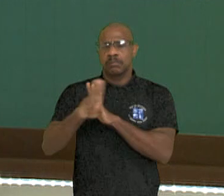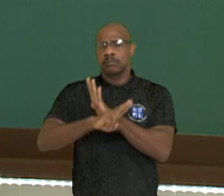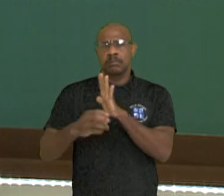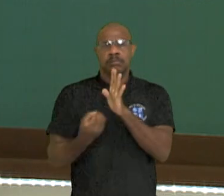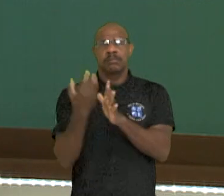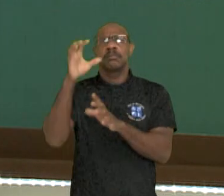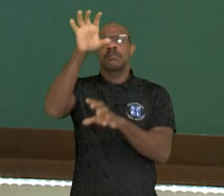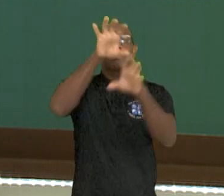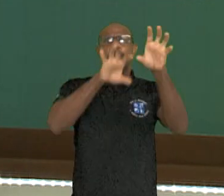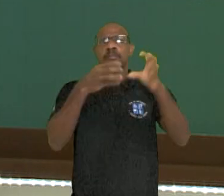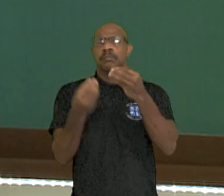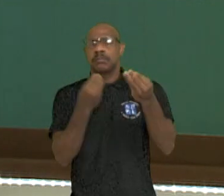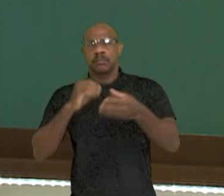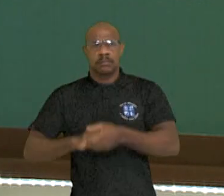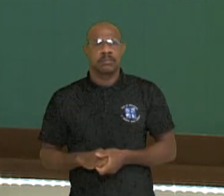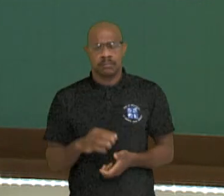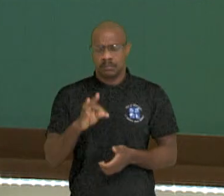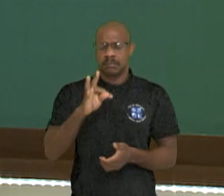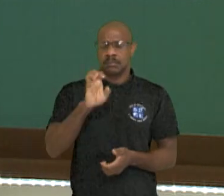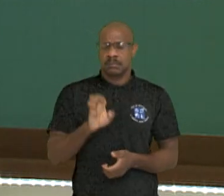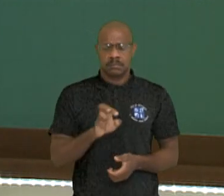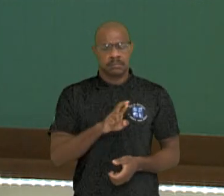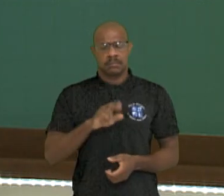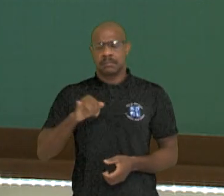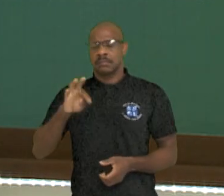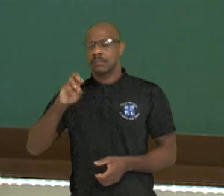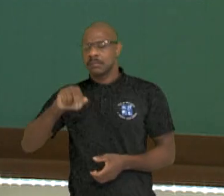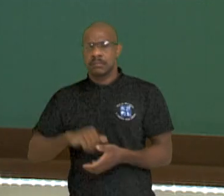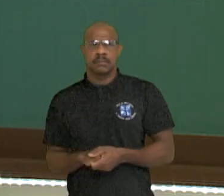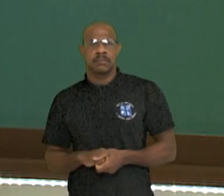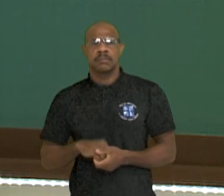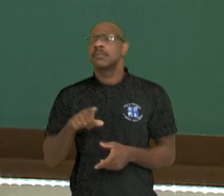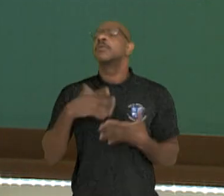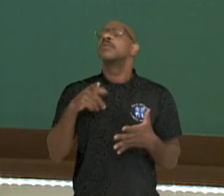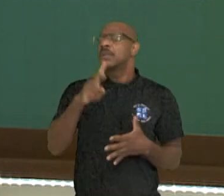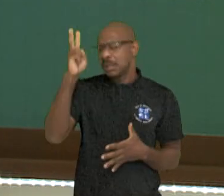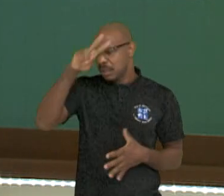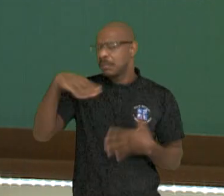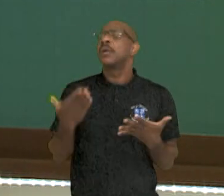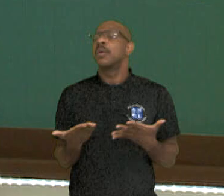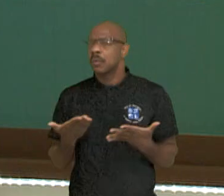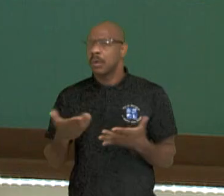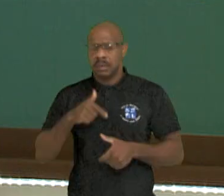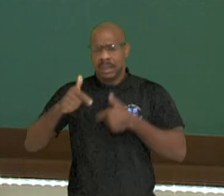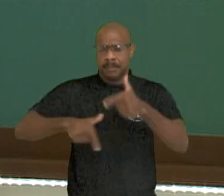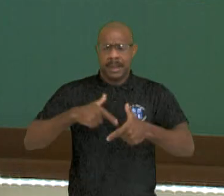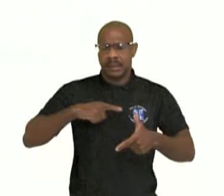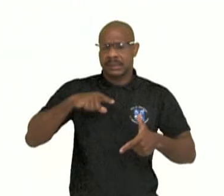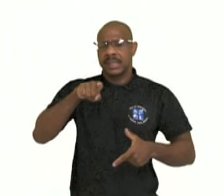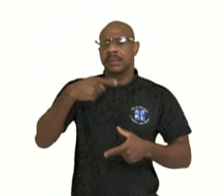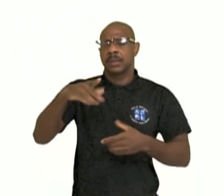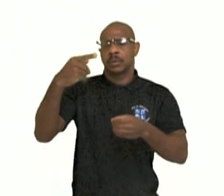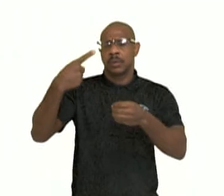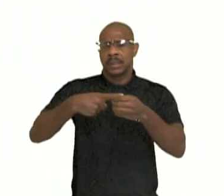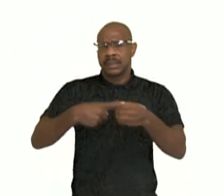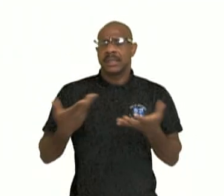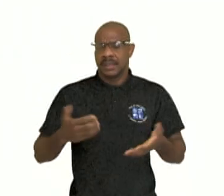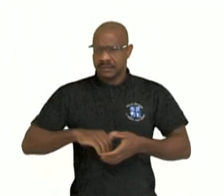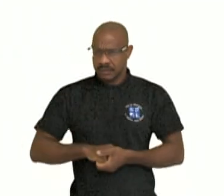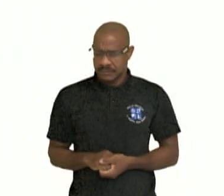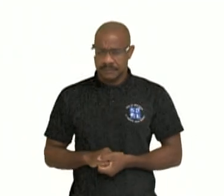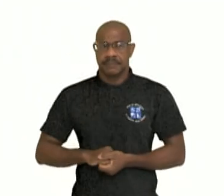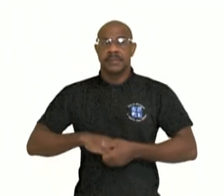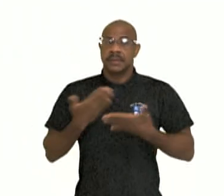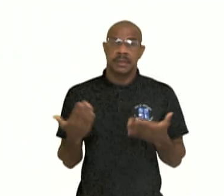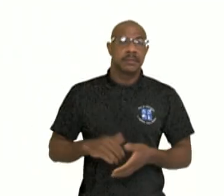você lembra de algum exemplo de atividade econômica aí do teu município? Que característica nós podemos considerar? Então, um território se